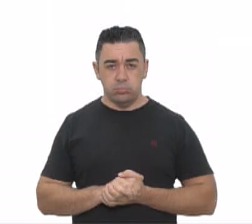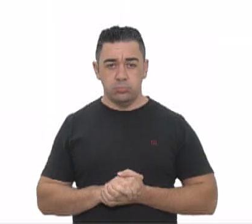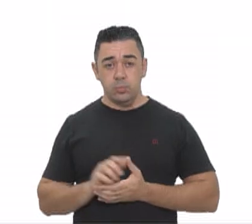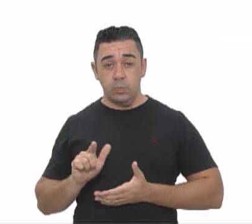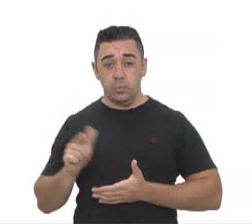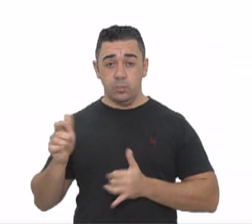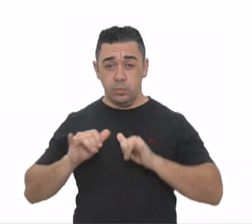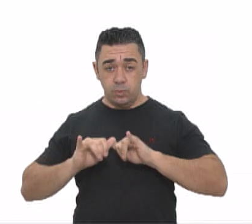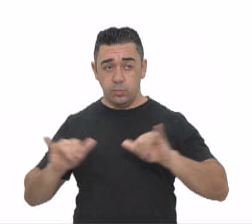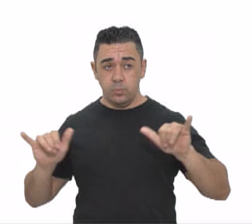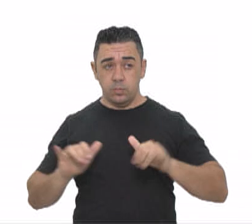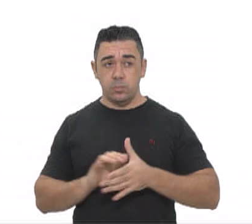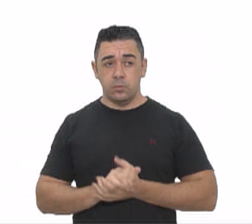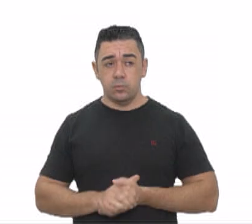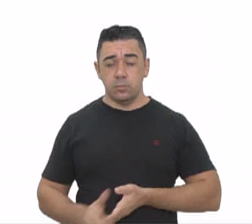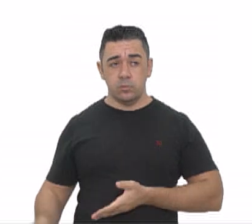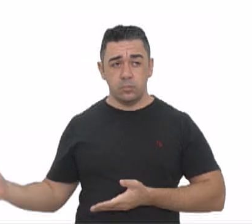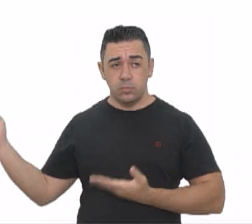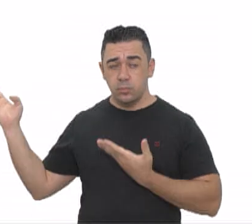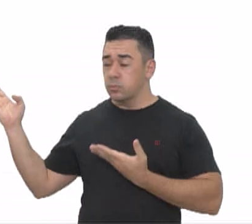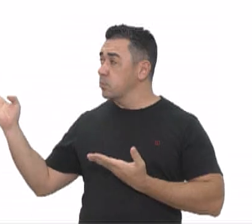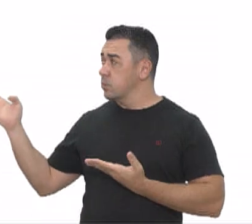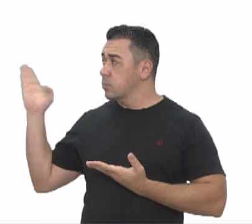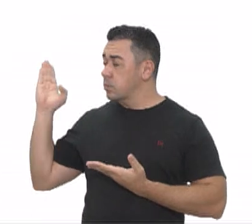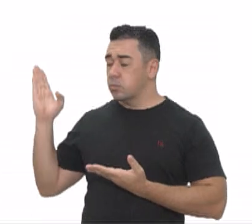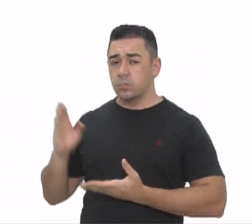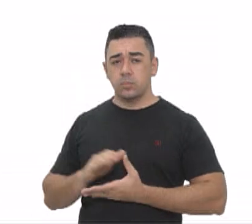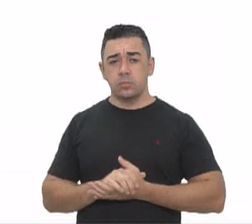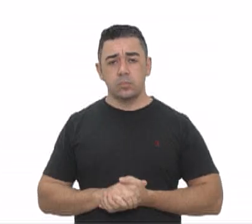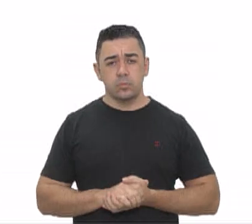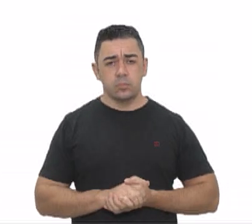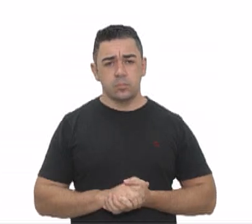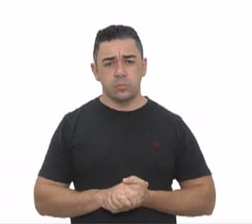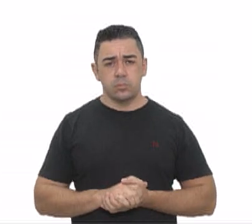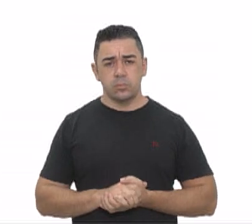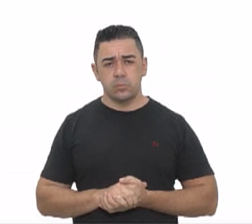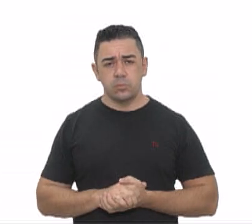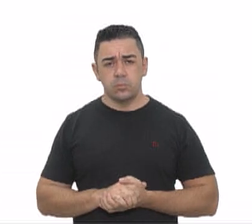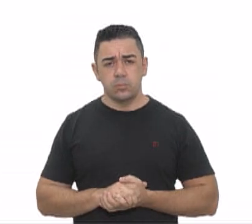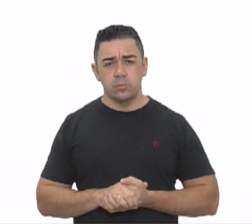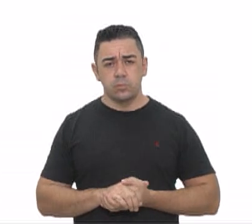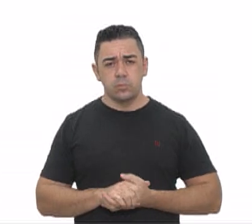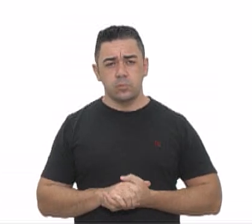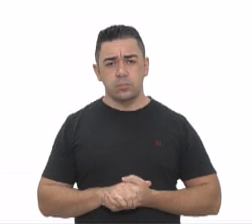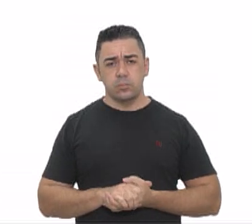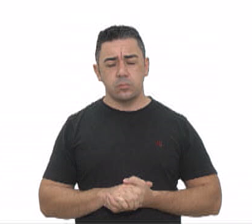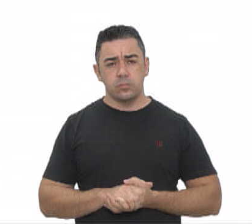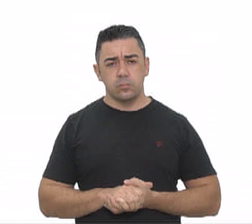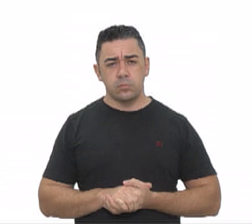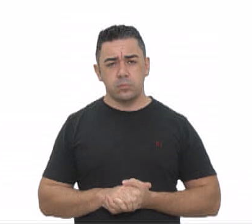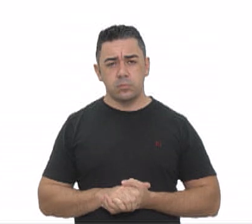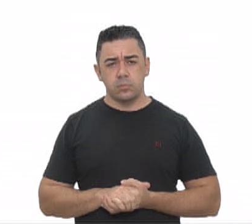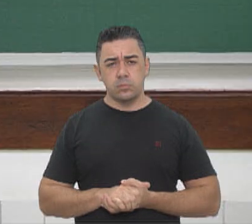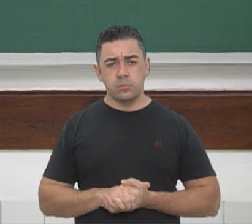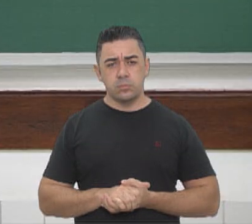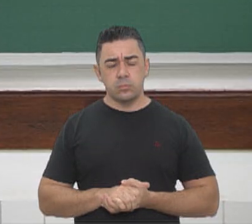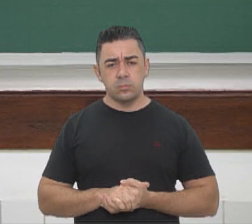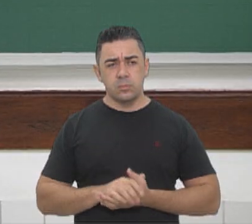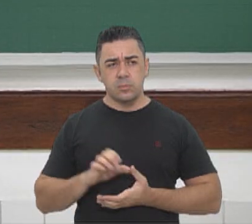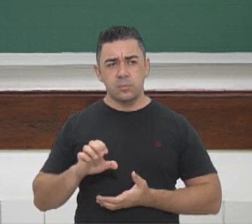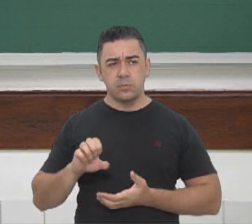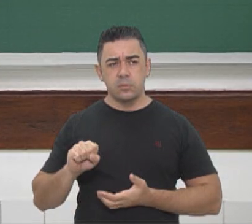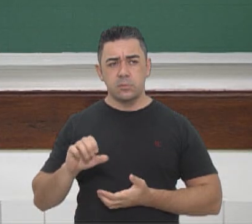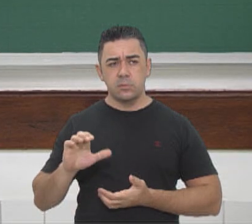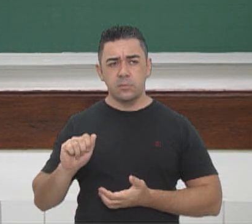titular, excavarão plaza cerimonial del frontis norte de Huaca de la Luna. Excavarão,